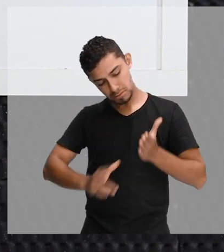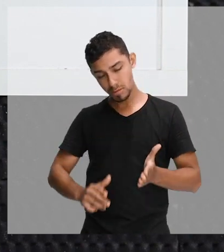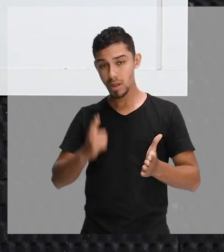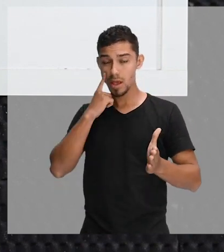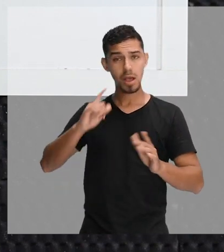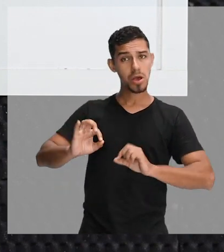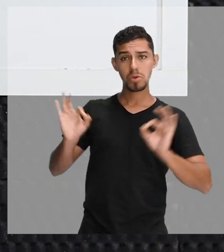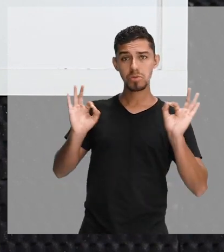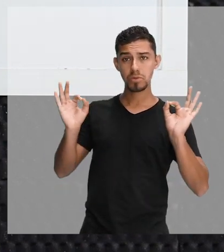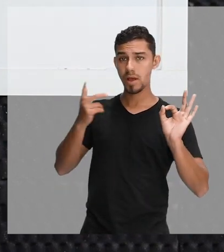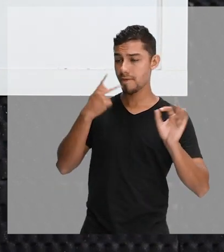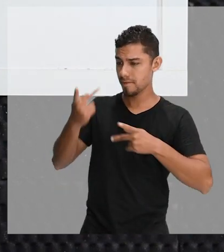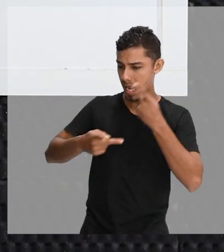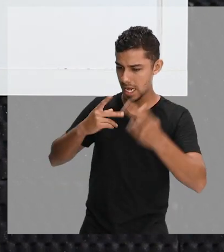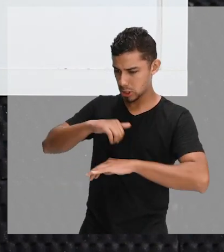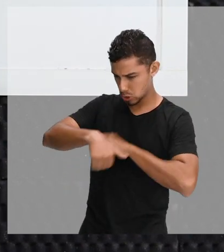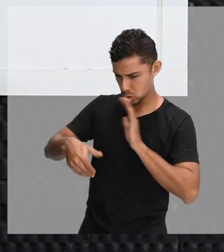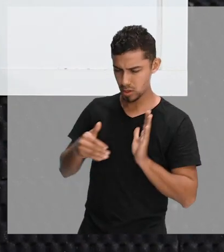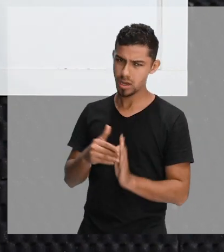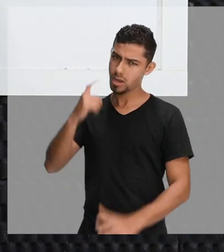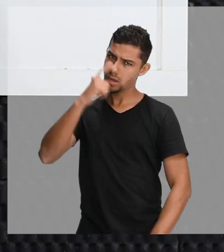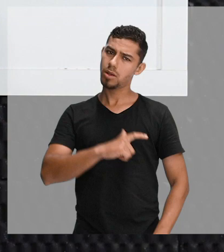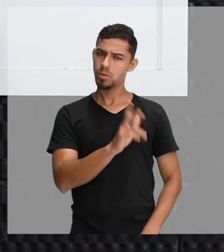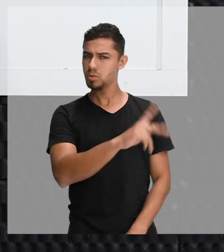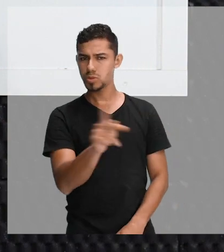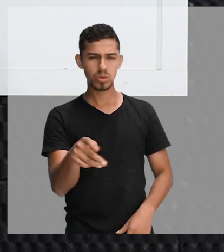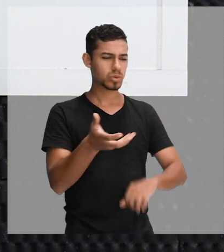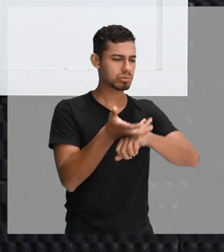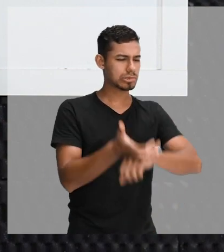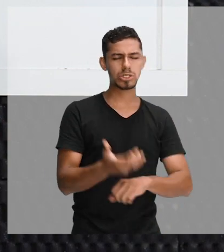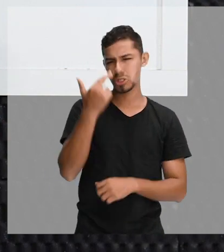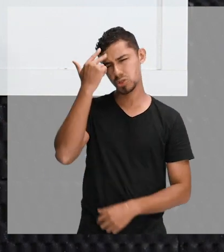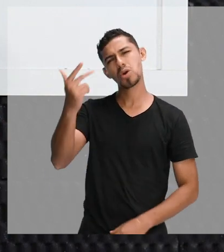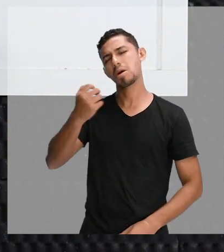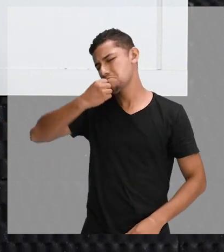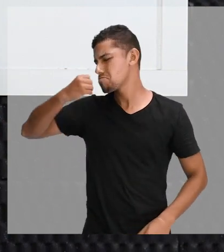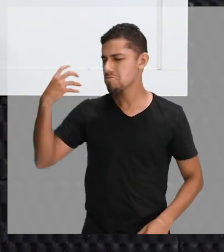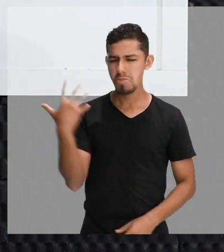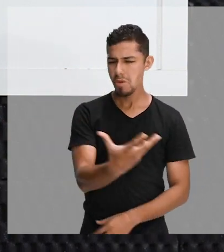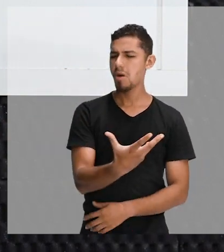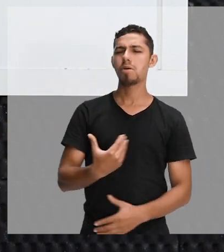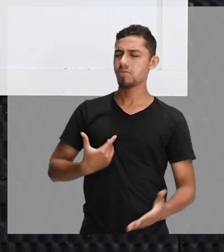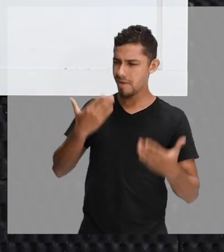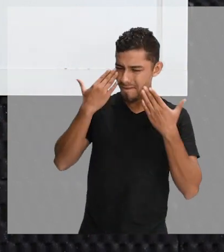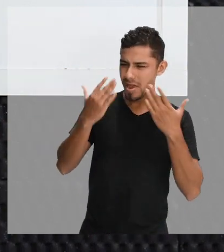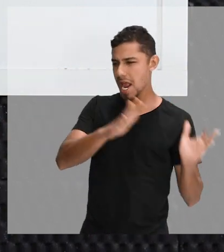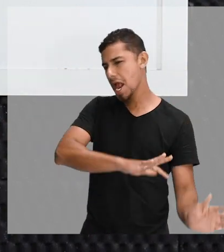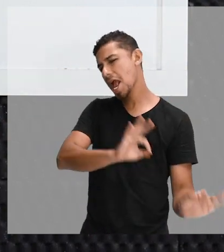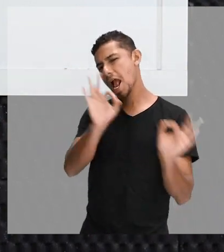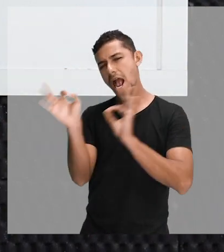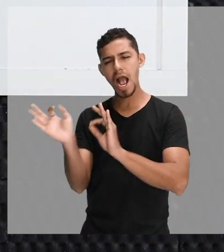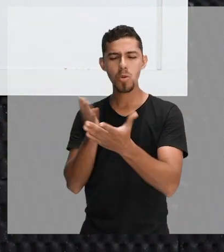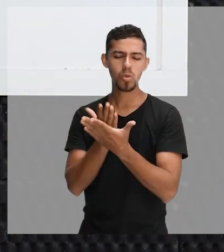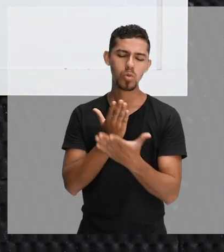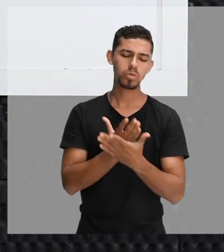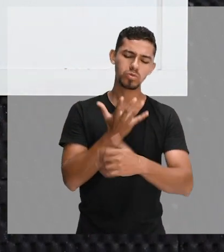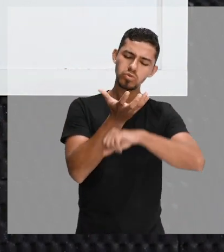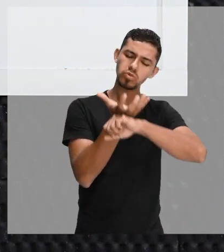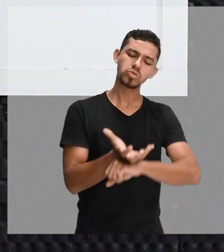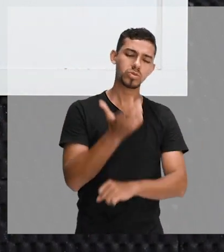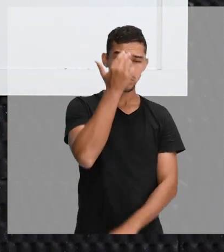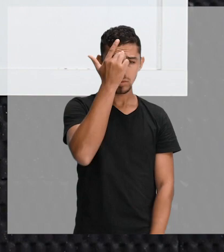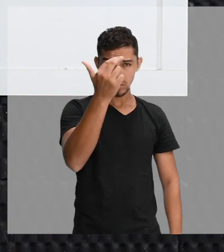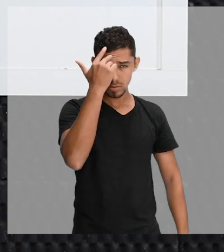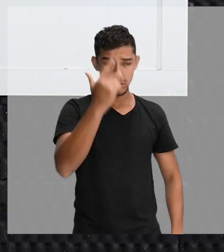todas, porque o professor de história, nós temos professores de história aqui muito bons, vocês vão assistir aula sobre isso em história, mas eu vou